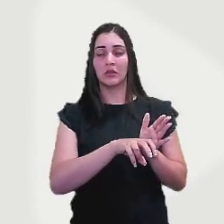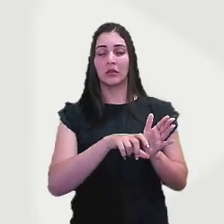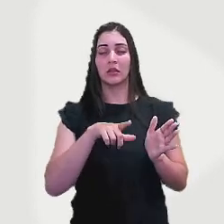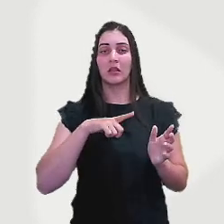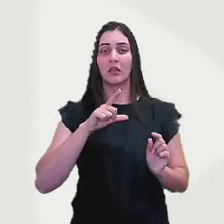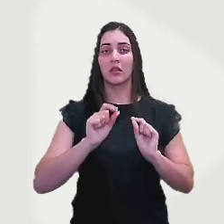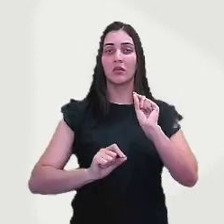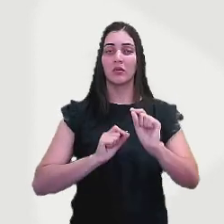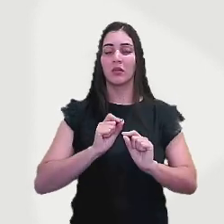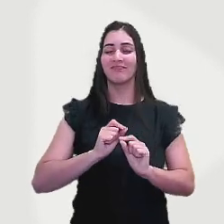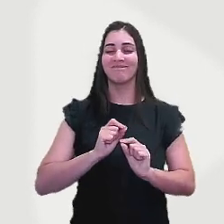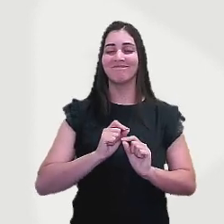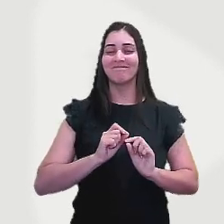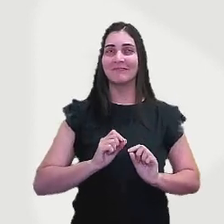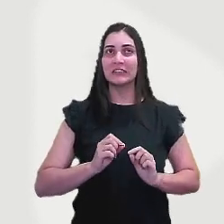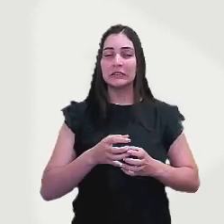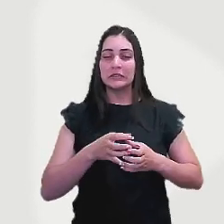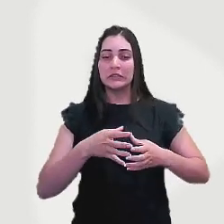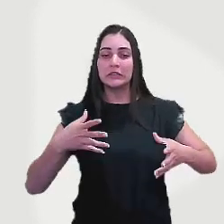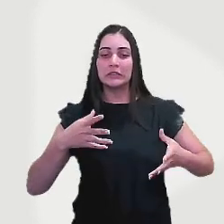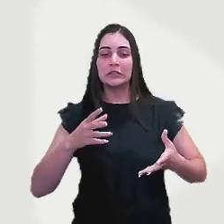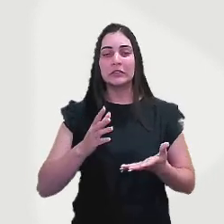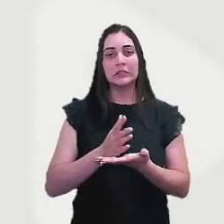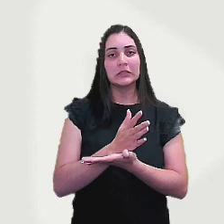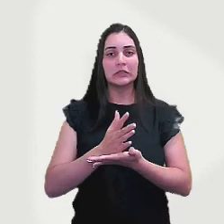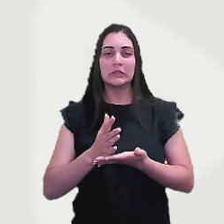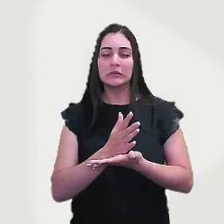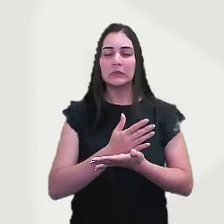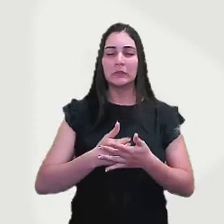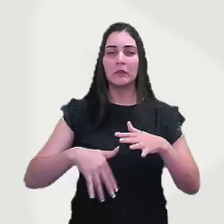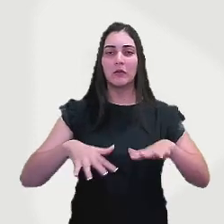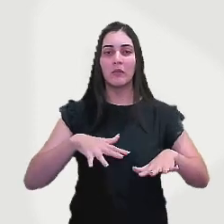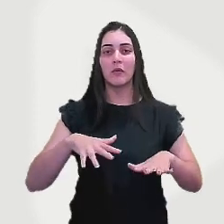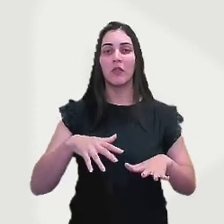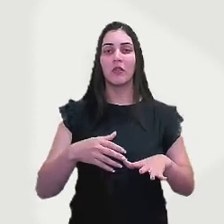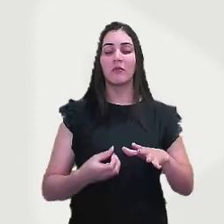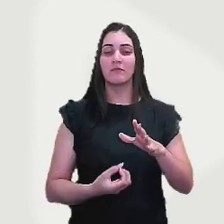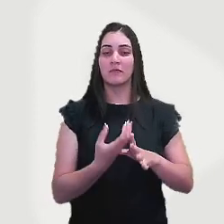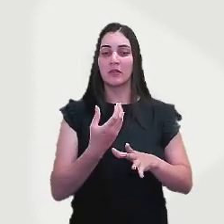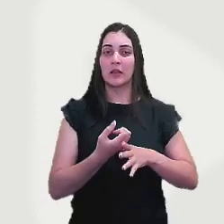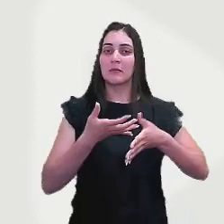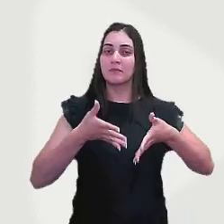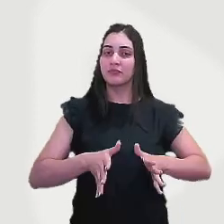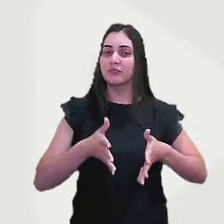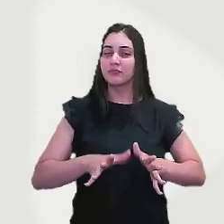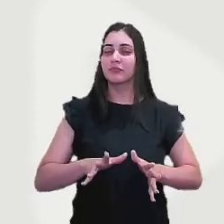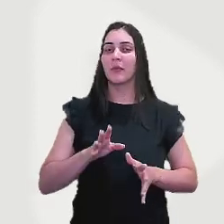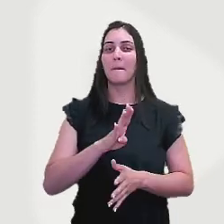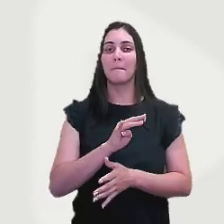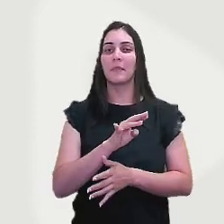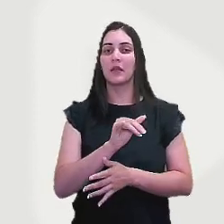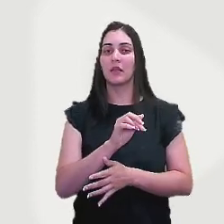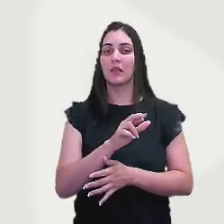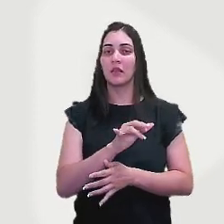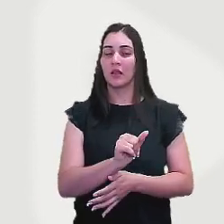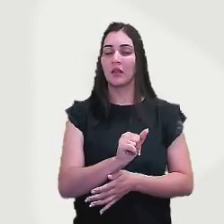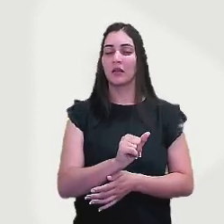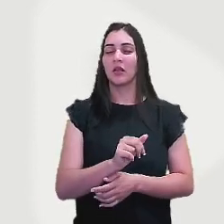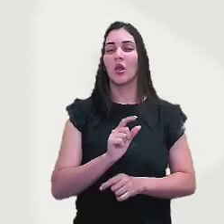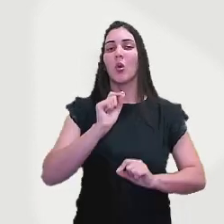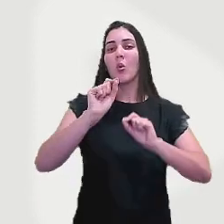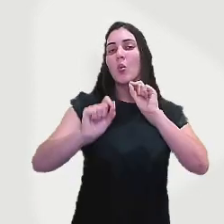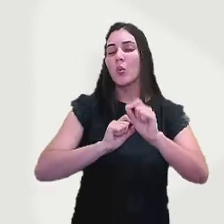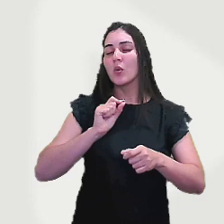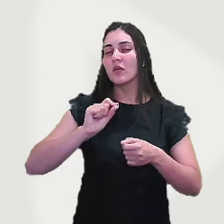Ela tem uma grande versatilidade na sua produção, né? De se reproduzir por divisão binária. Então, o que é que os cientistas fizeram?